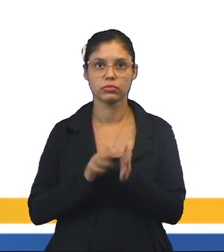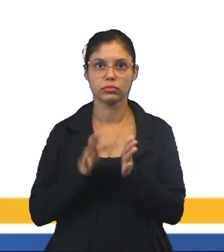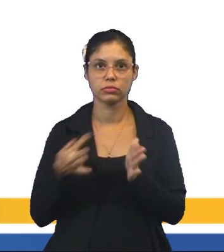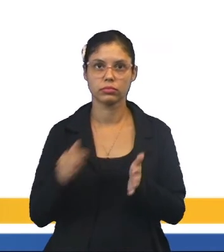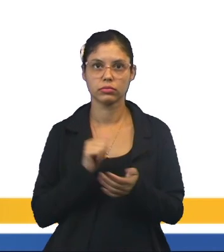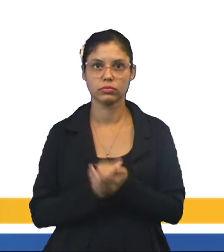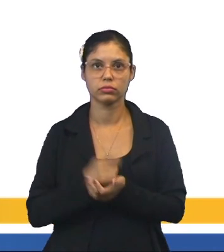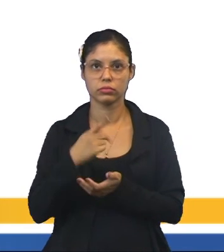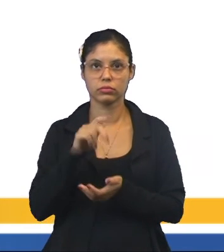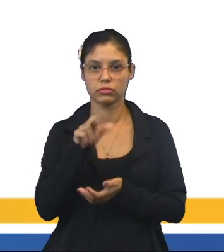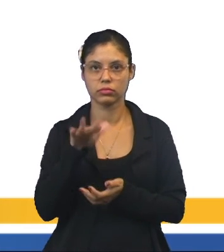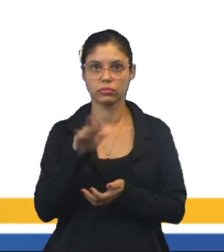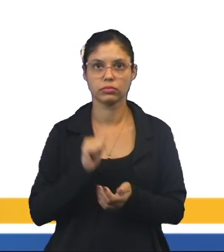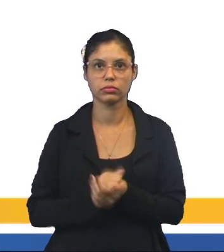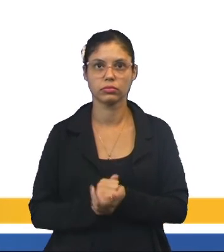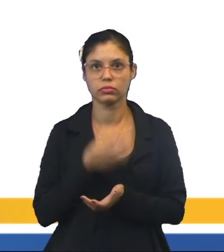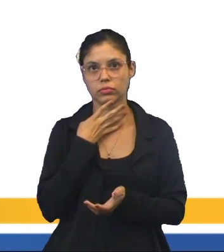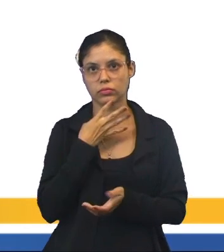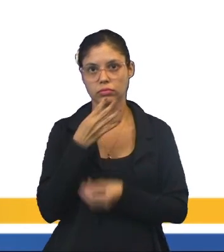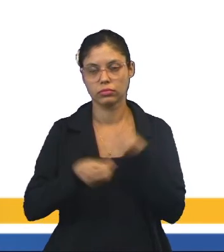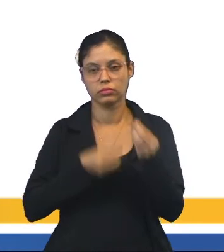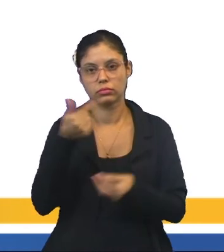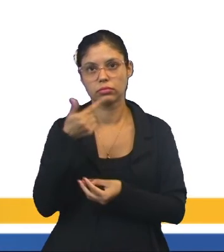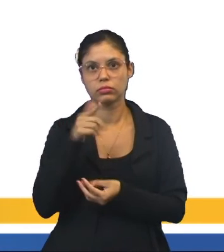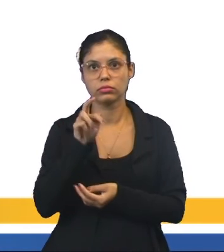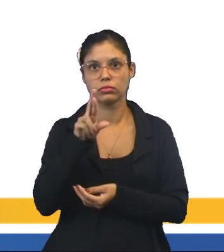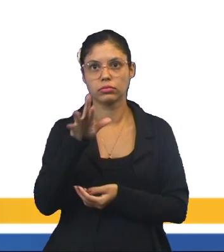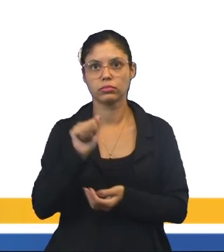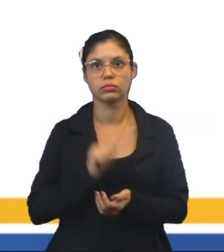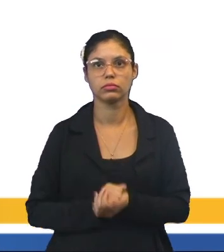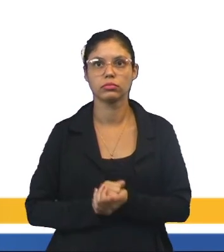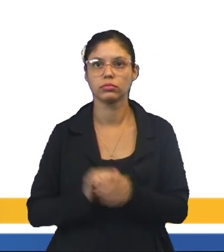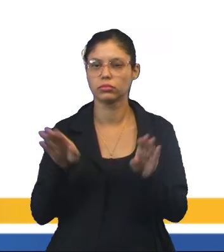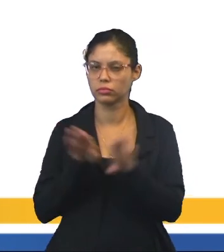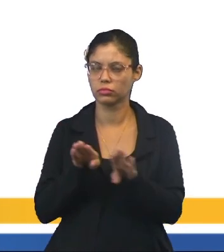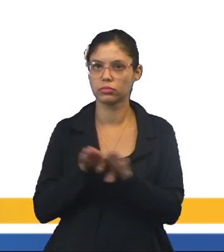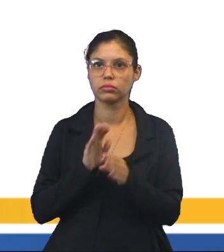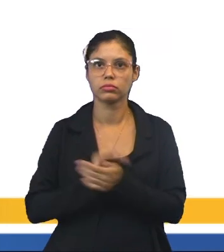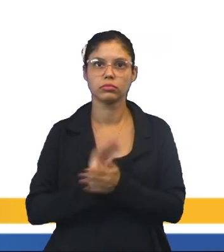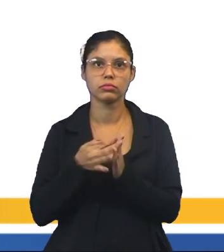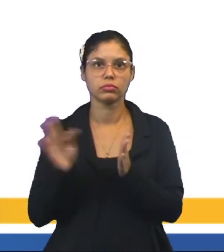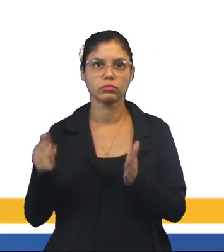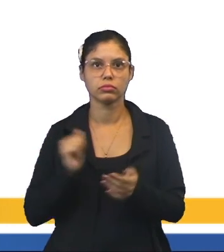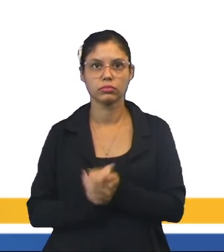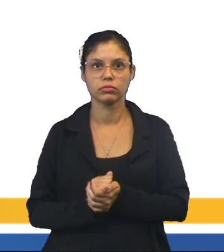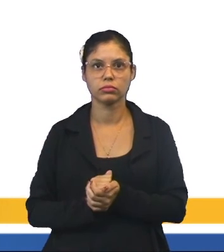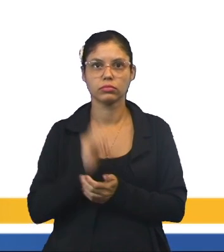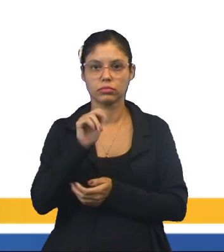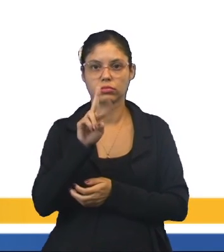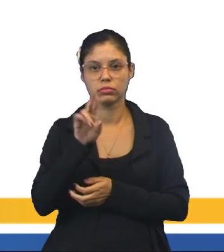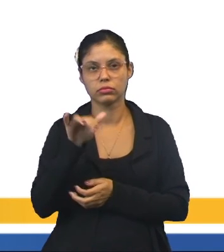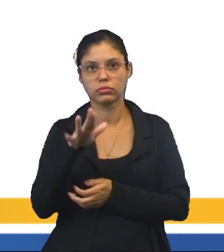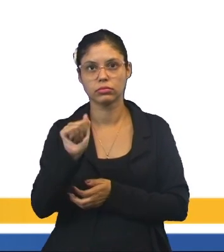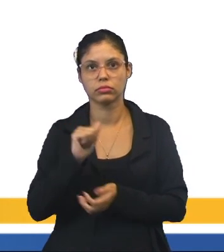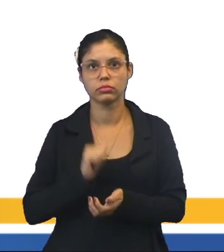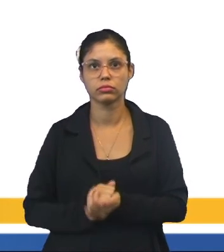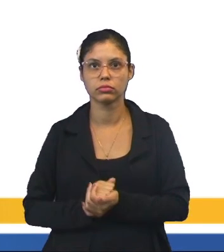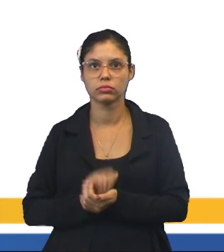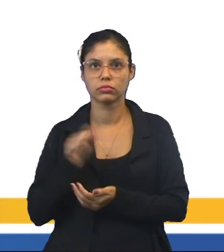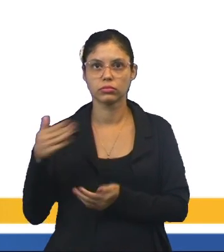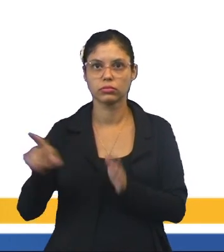Uma função polinomial é conhecida como função do segundo grau, ou também como função